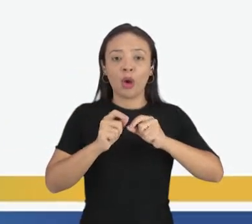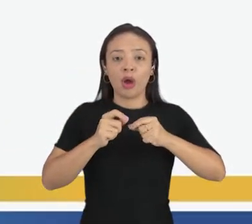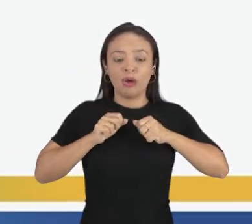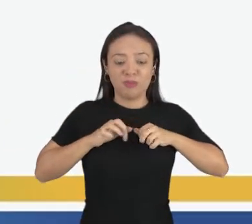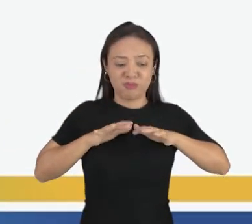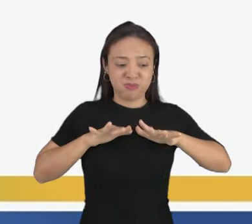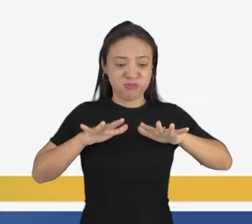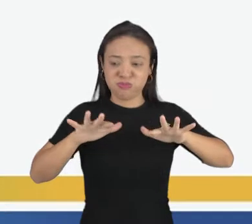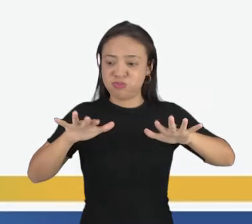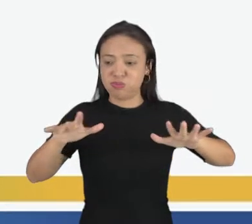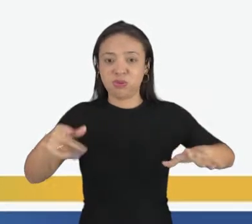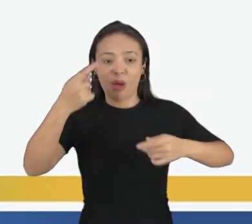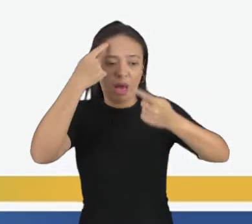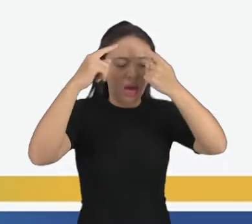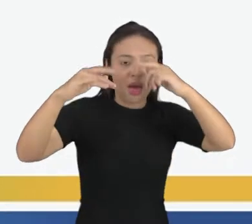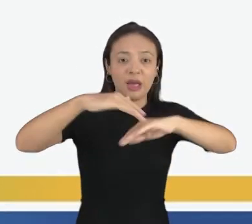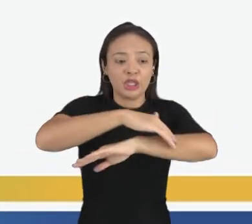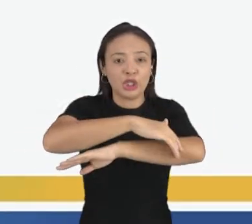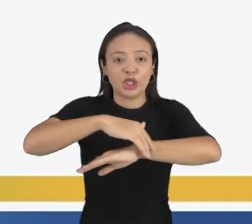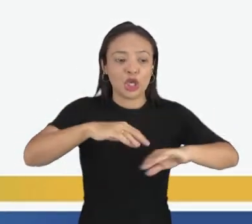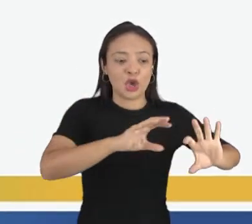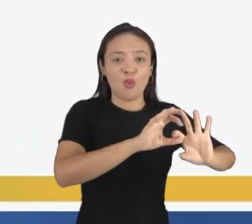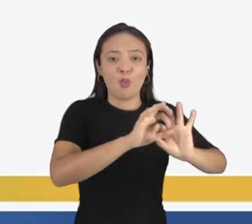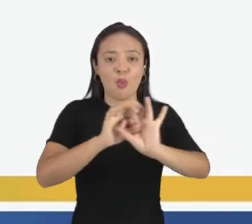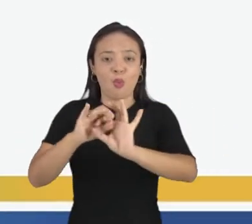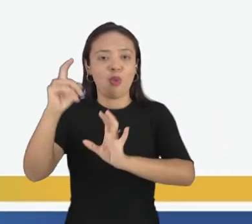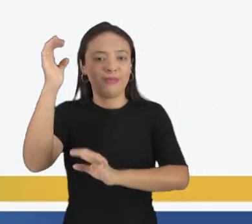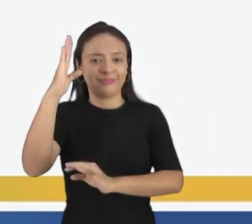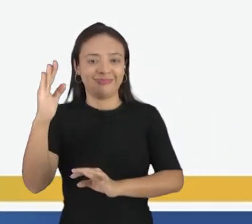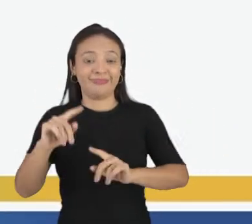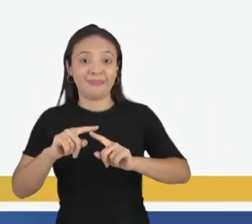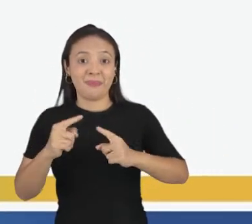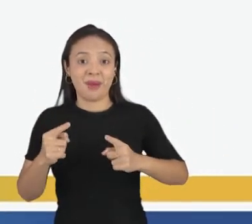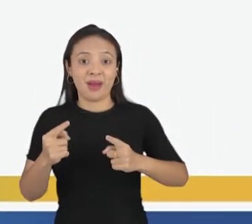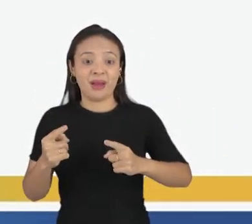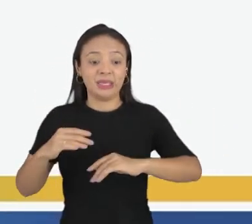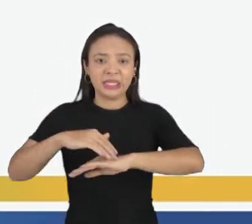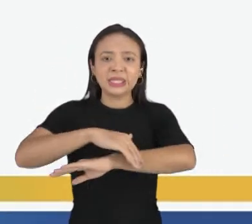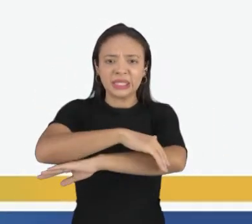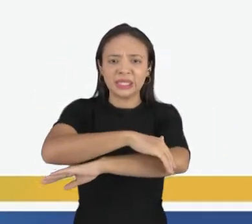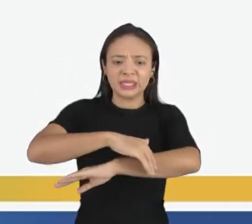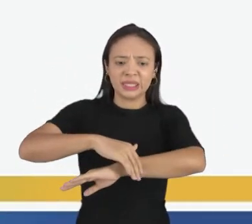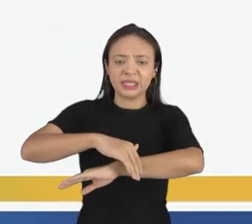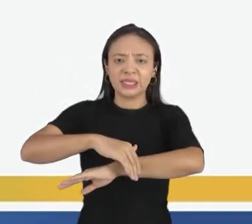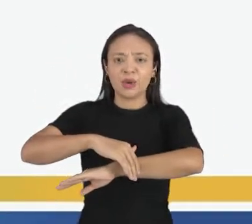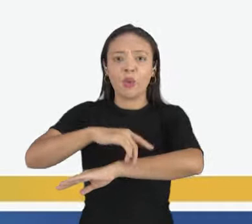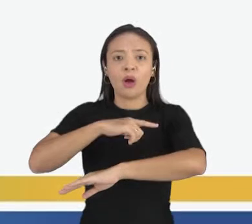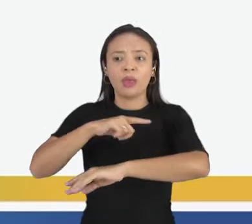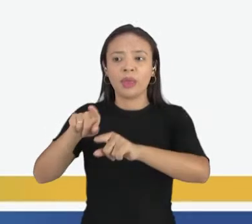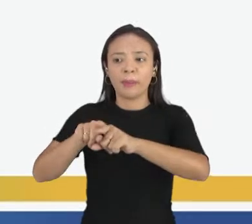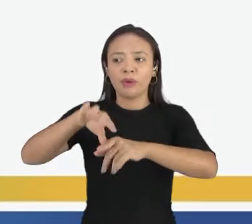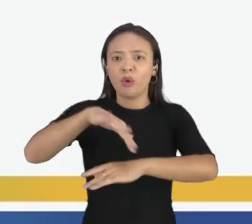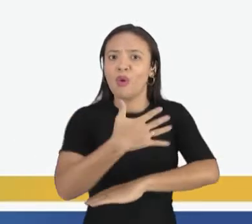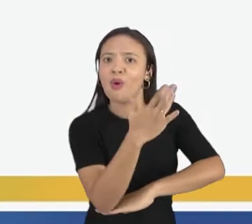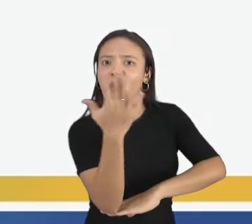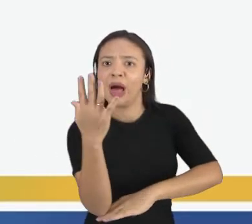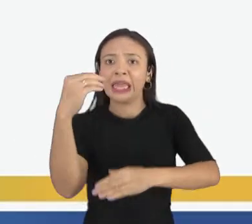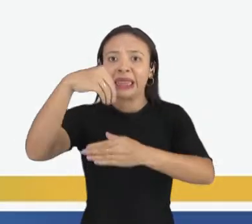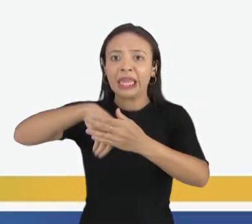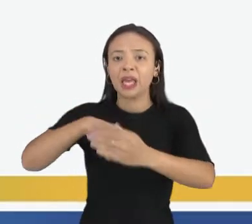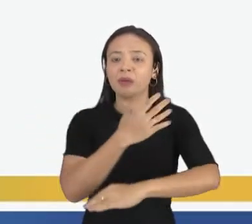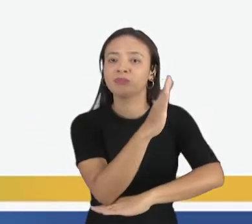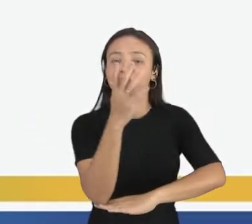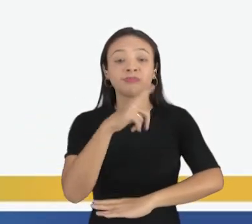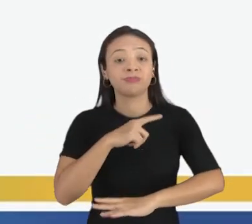de fazer essas estradas que vai ligar o Brasil. Só que aí, no meio dessa floresta, né, a gente tem populações nativas,